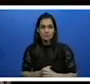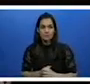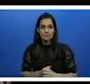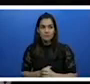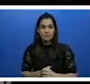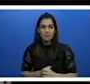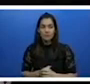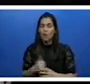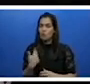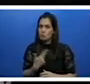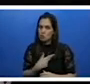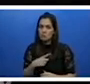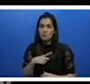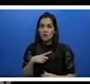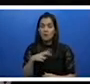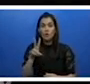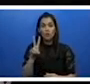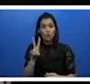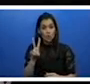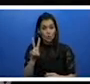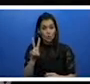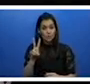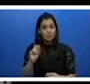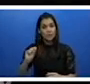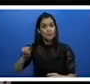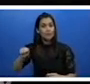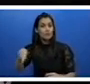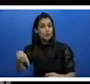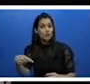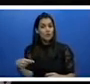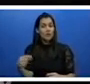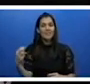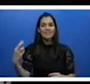medida, eu tenho 2 inteiros,